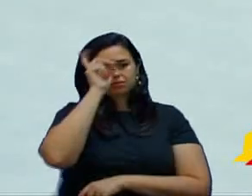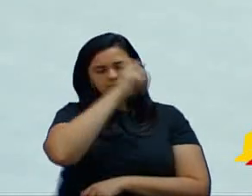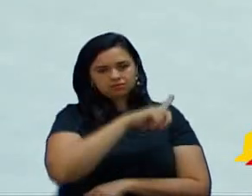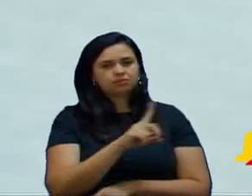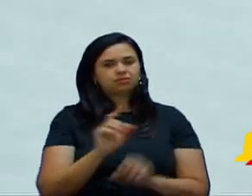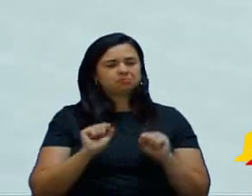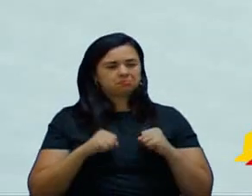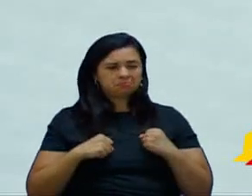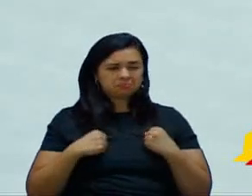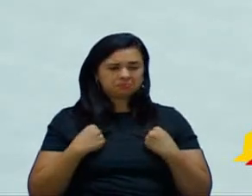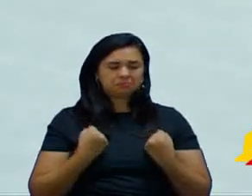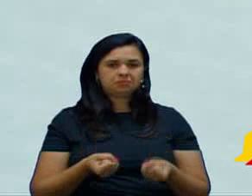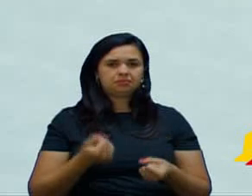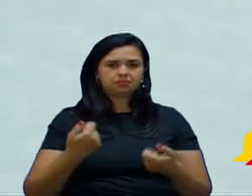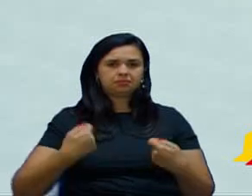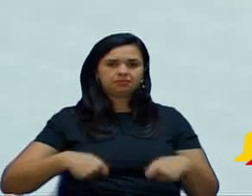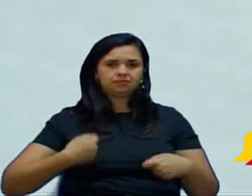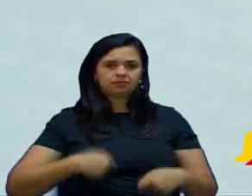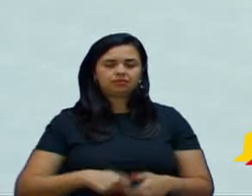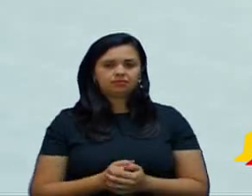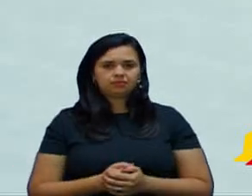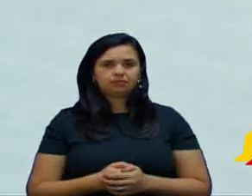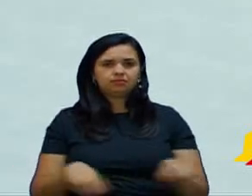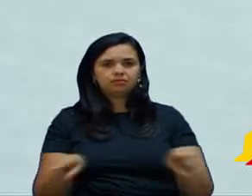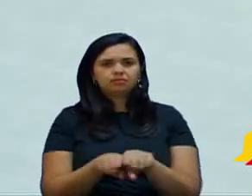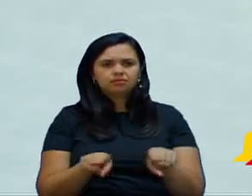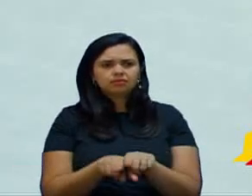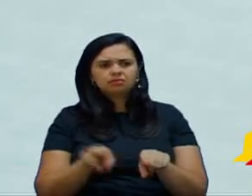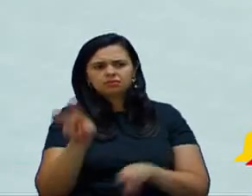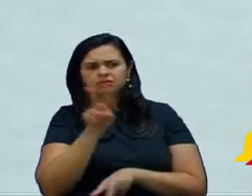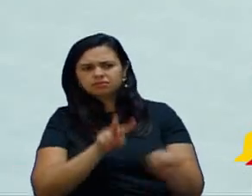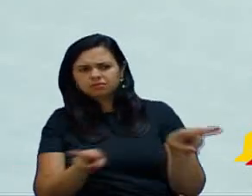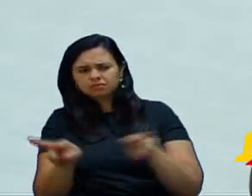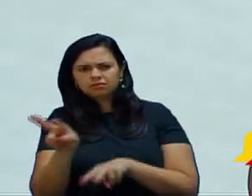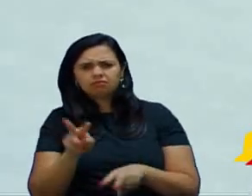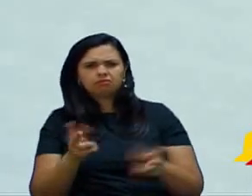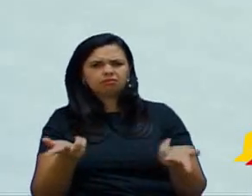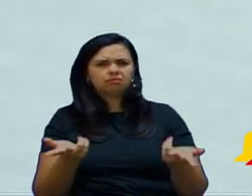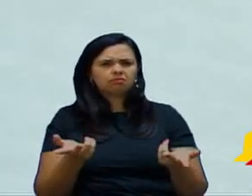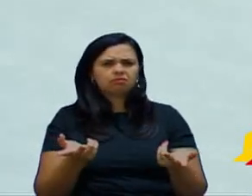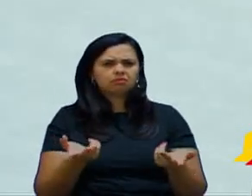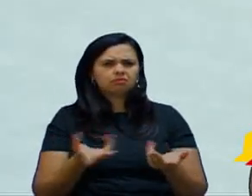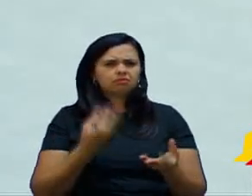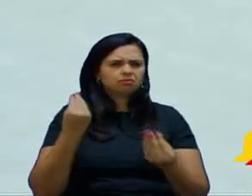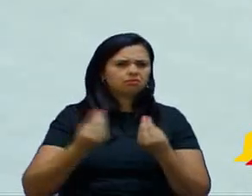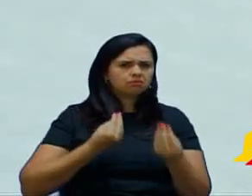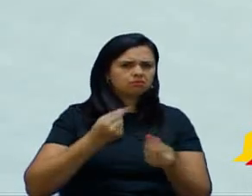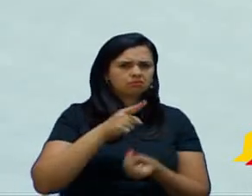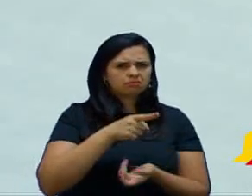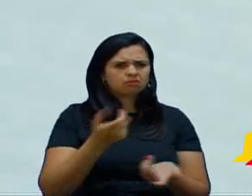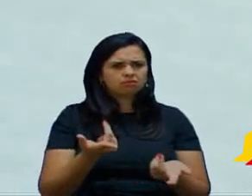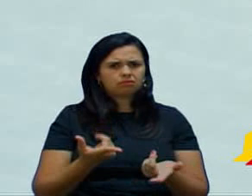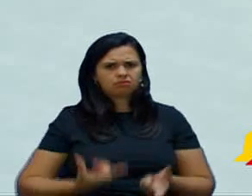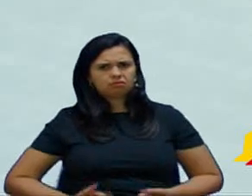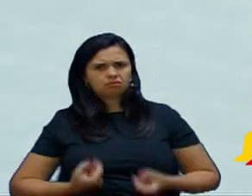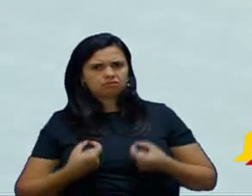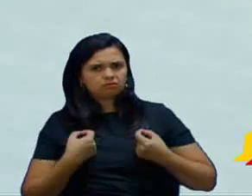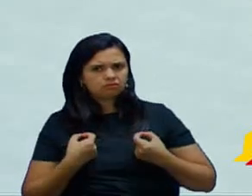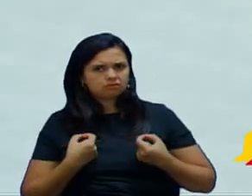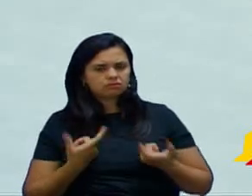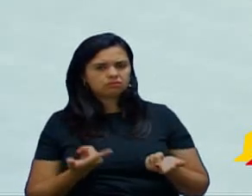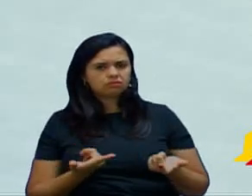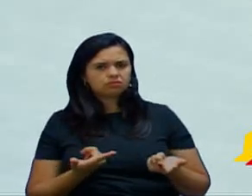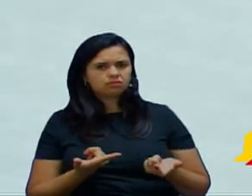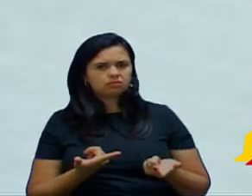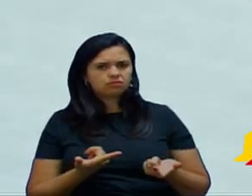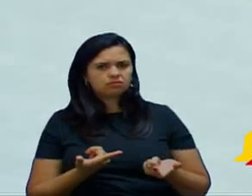mamografia, os olhares estranhos, como assim, nossa, ela está com câncer.